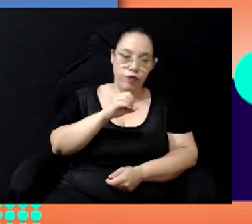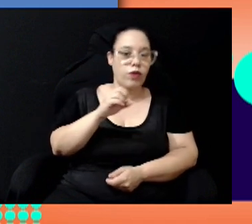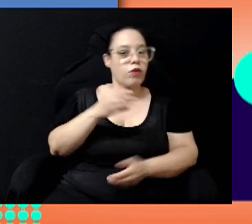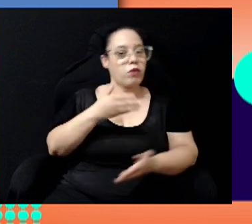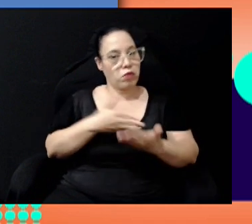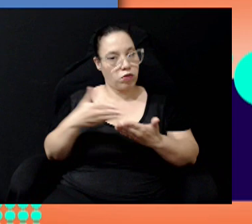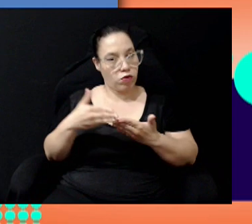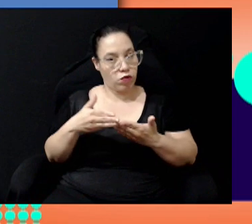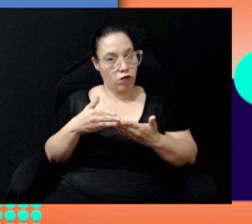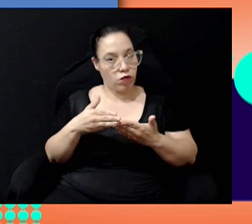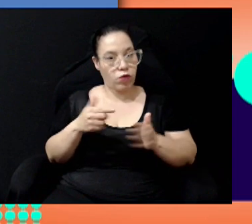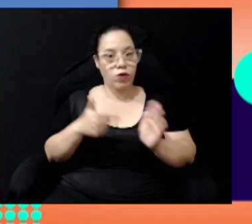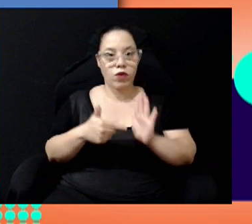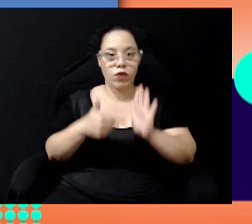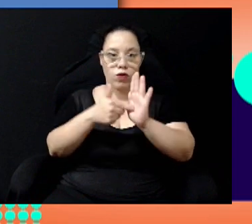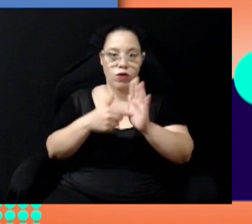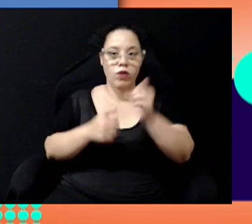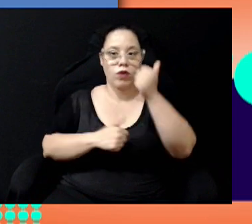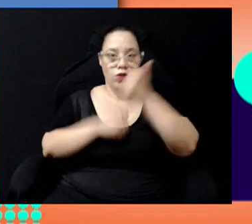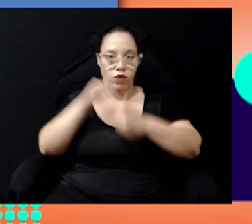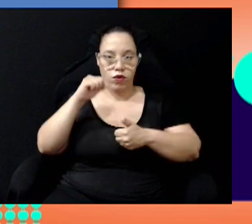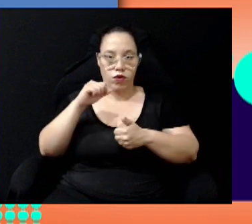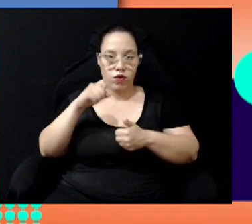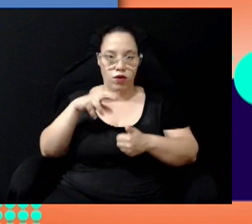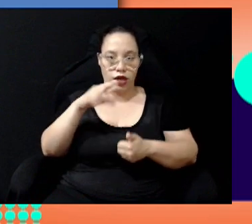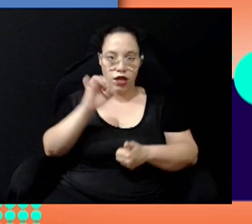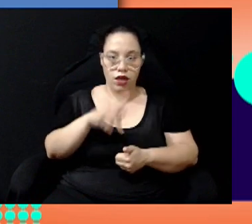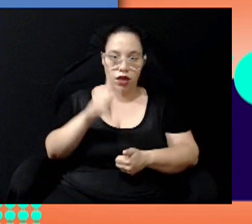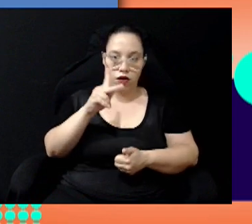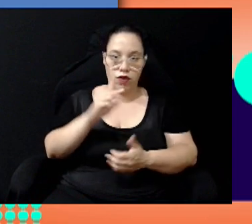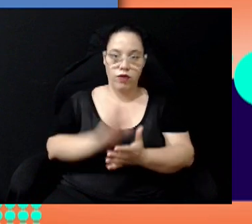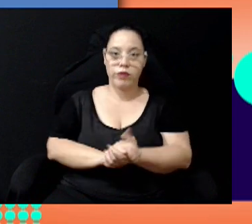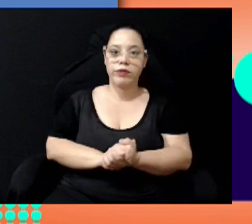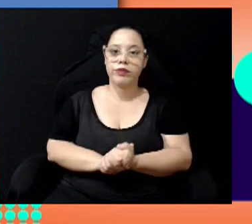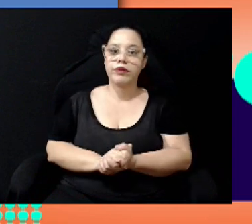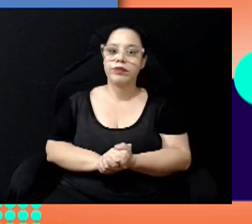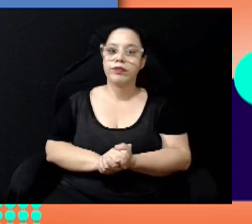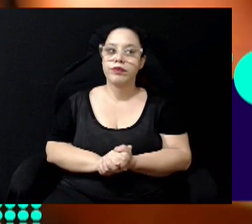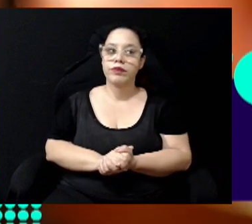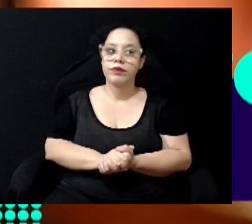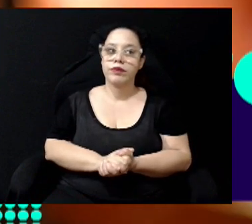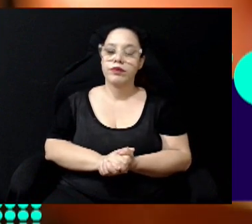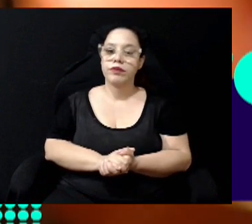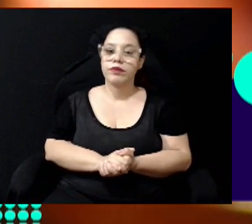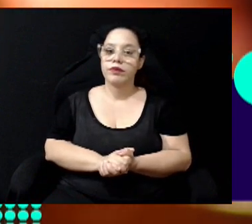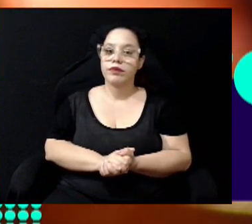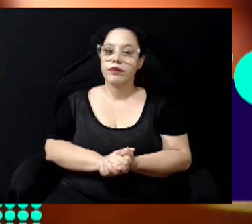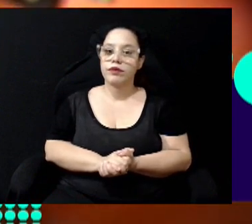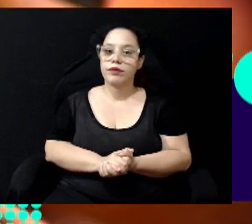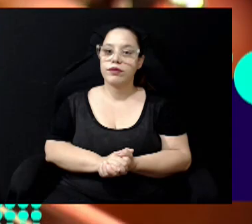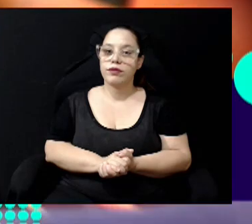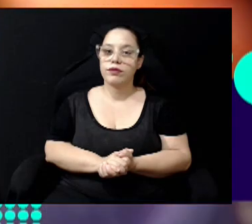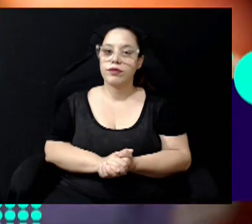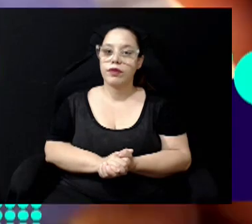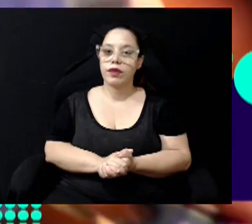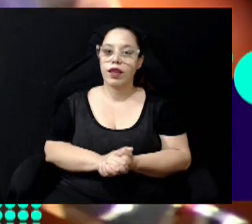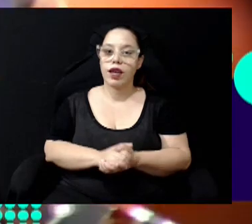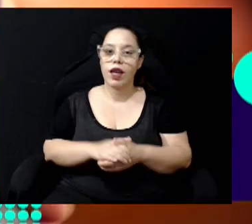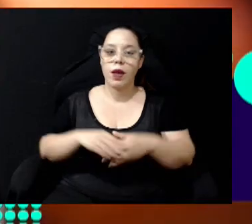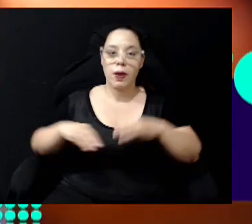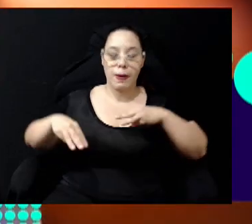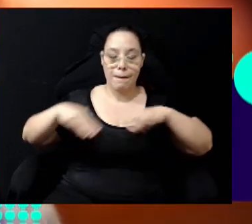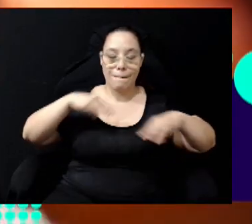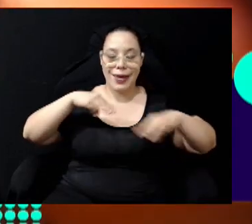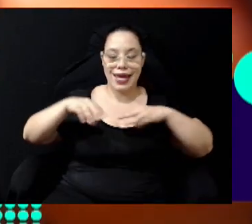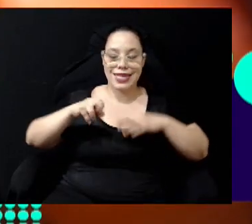apresentação esportiva de breakdance. Mês Carlos Gomes.